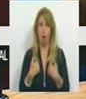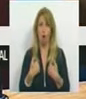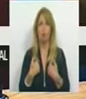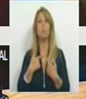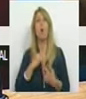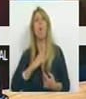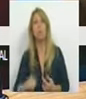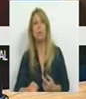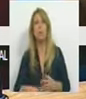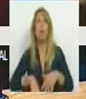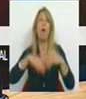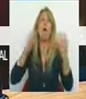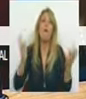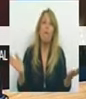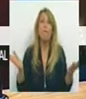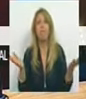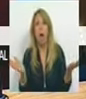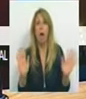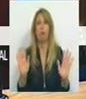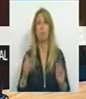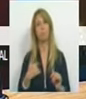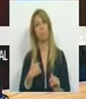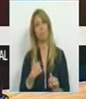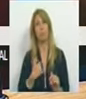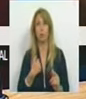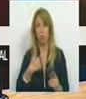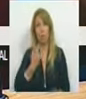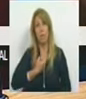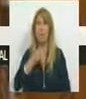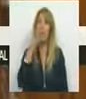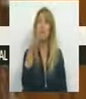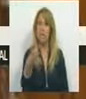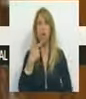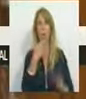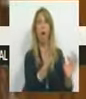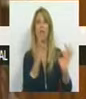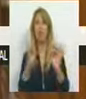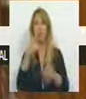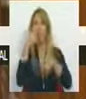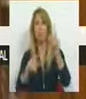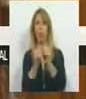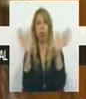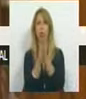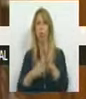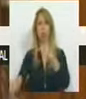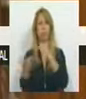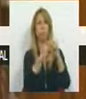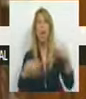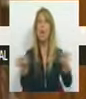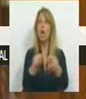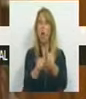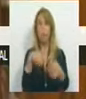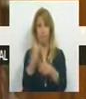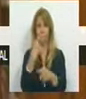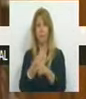vá que não vá. Mas pelo menos tenho que lhe dizer, tratou toda a gente por igual. Porque até os partidos que o apoiam, o senhor tratou de igual